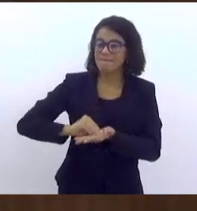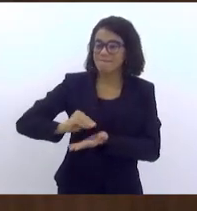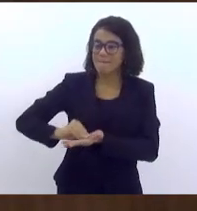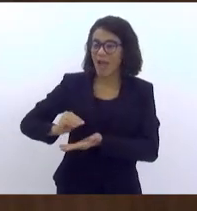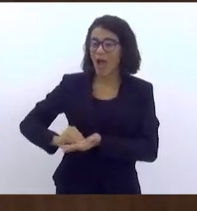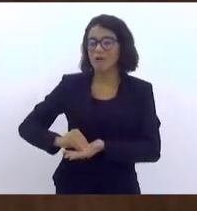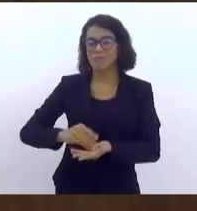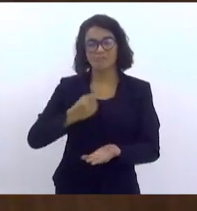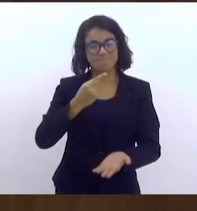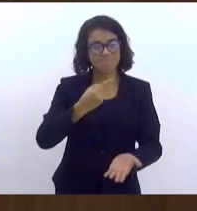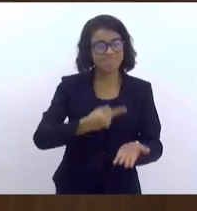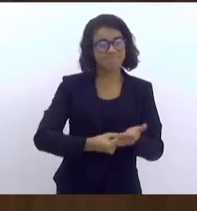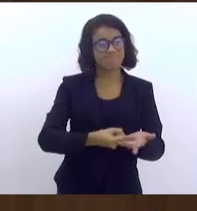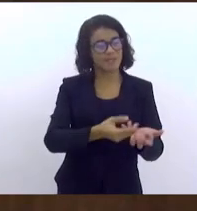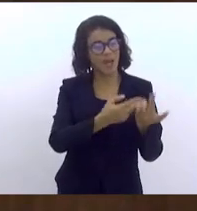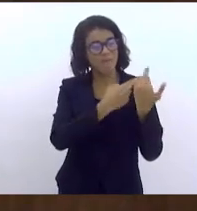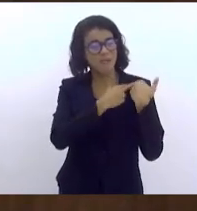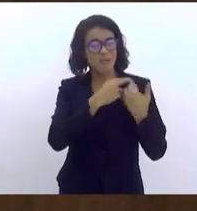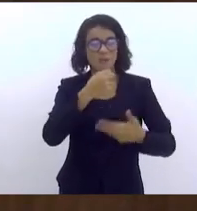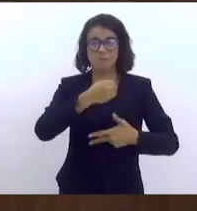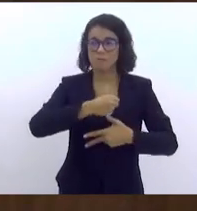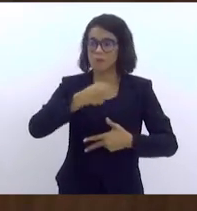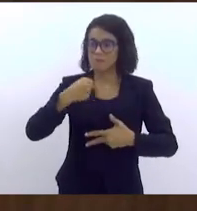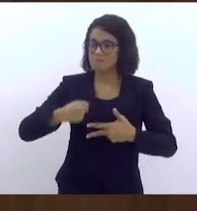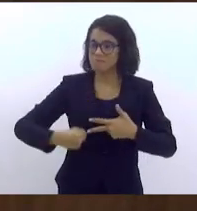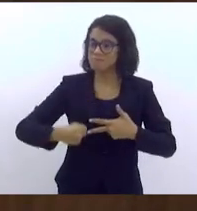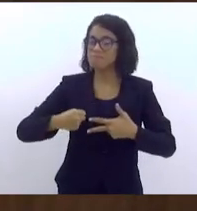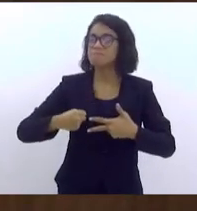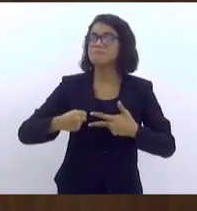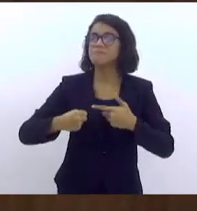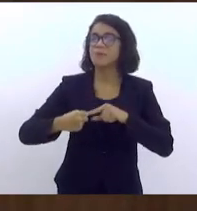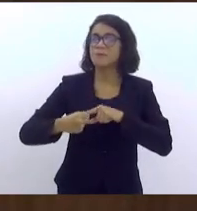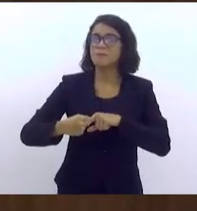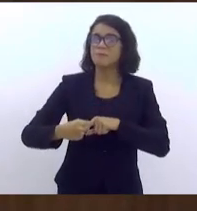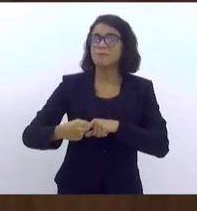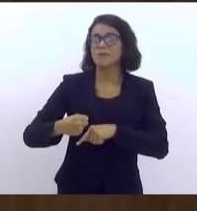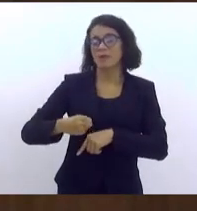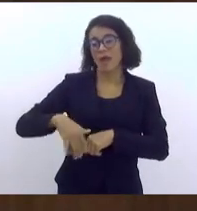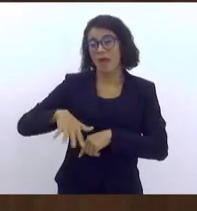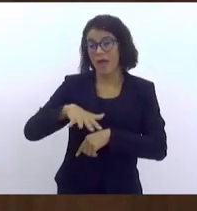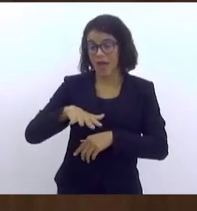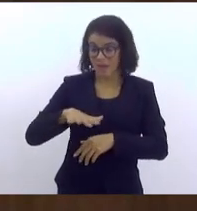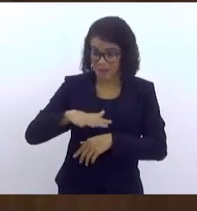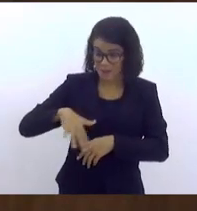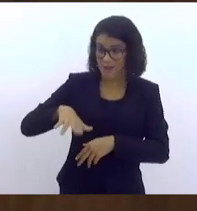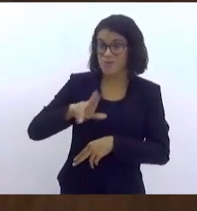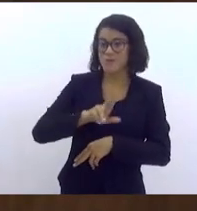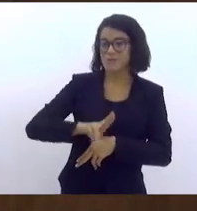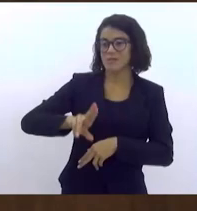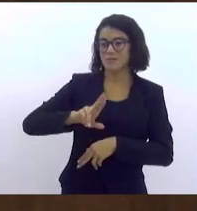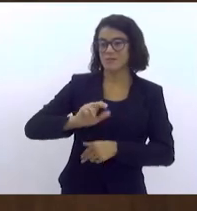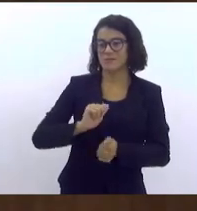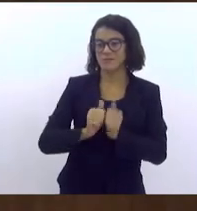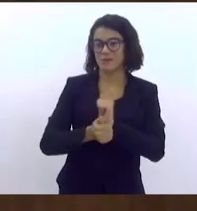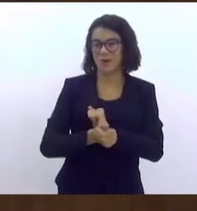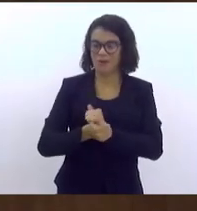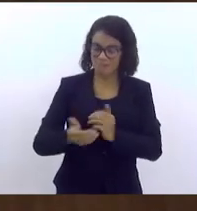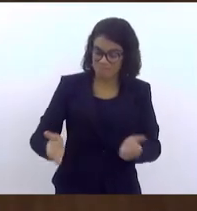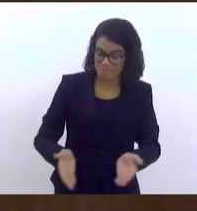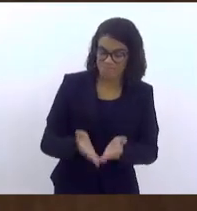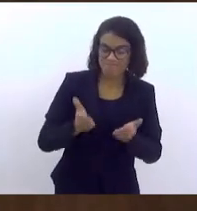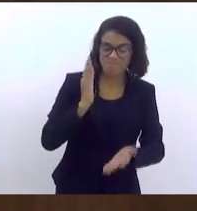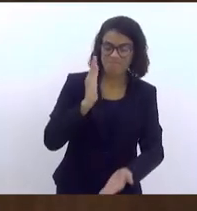comprometimento do poder público também através desse esporte para contribuir contra essa